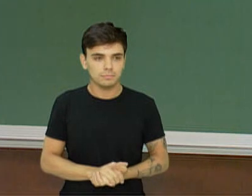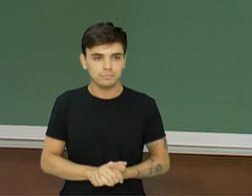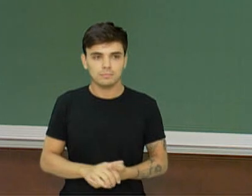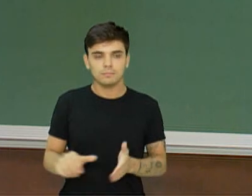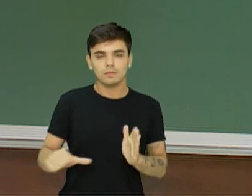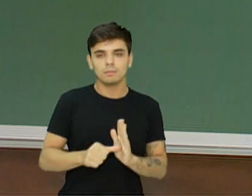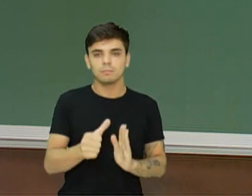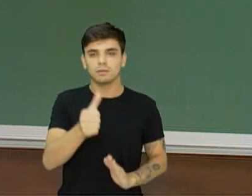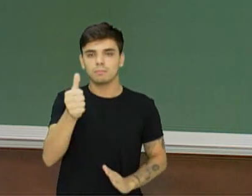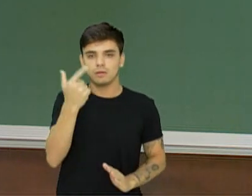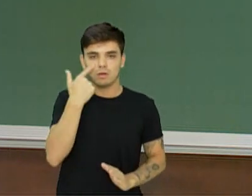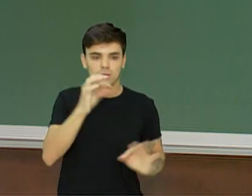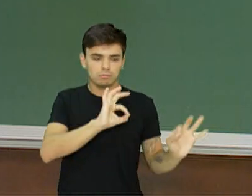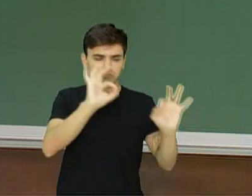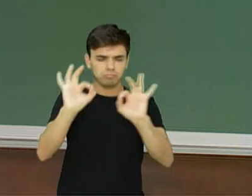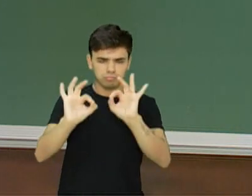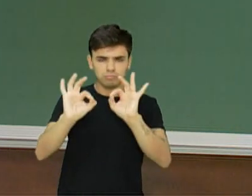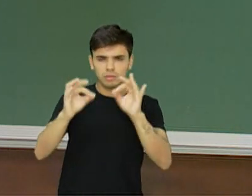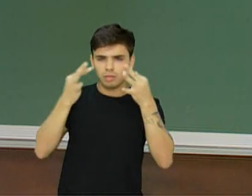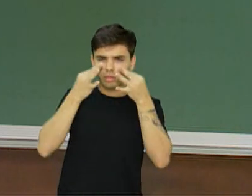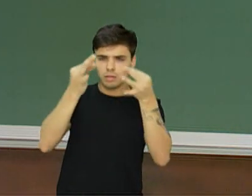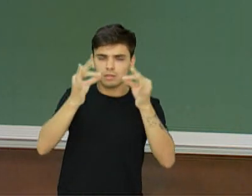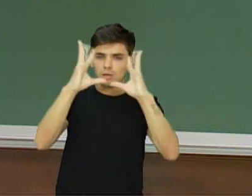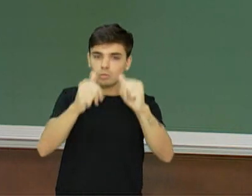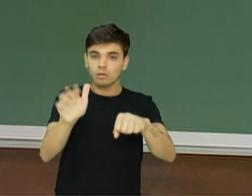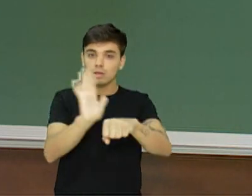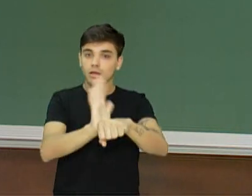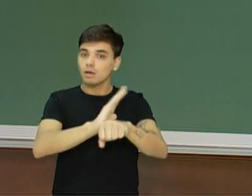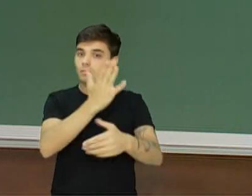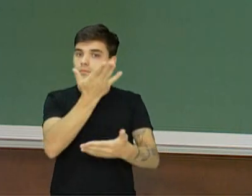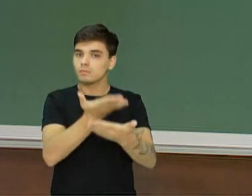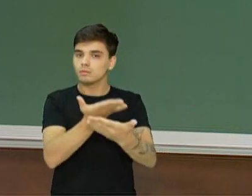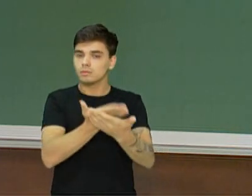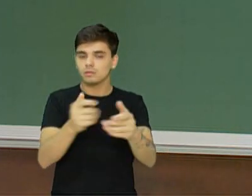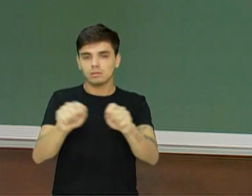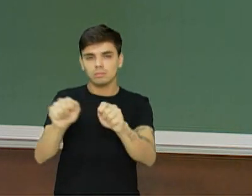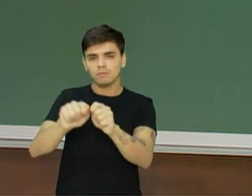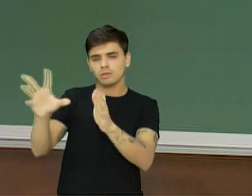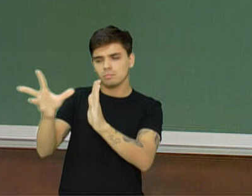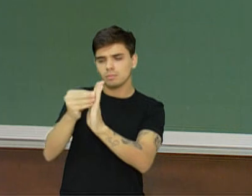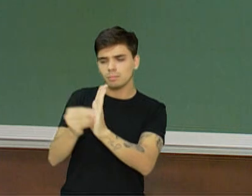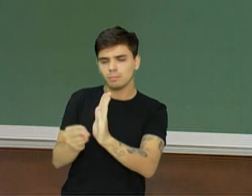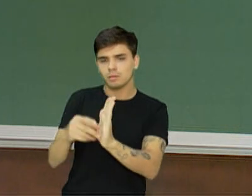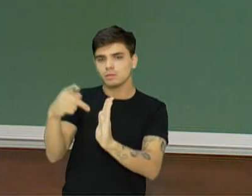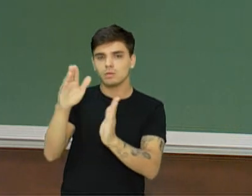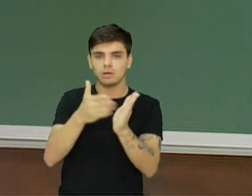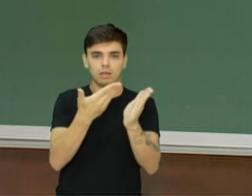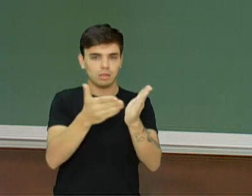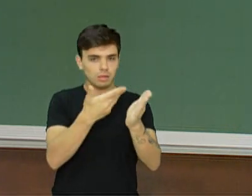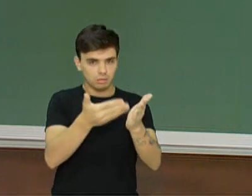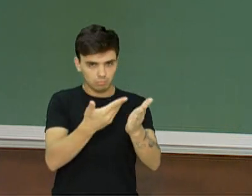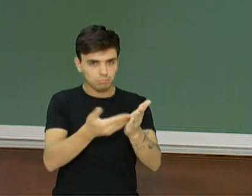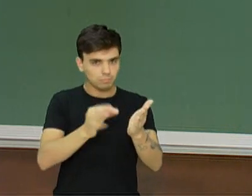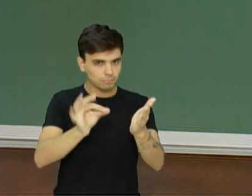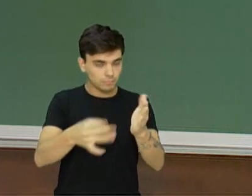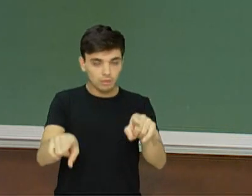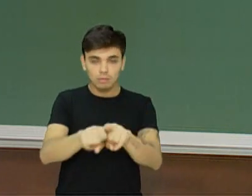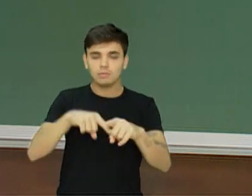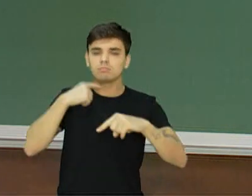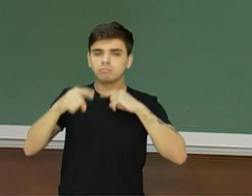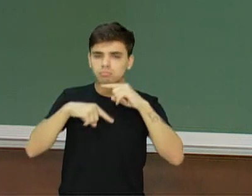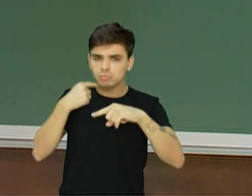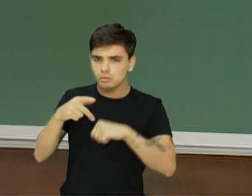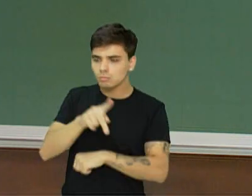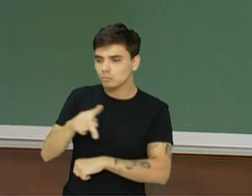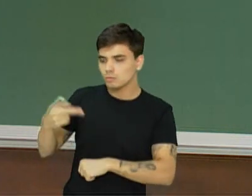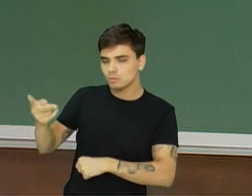Primeiro, assista com muita atenção todas as videoaulas, faça anotações lá no seu caderno, né? Tire dúvidas